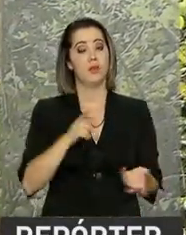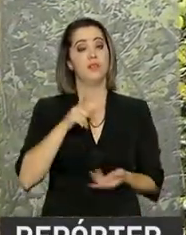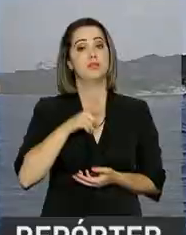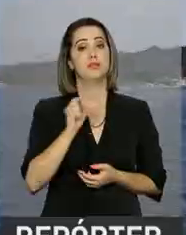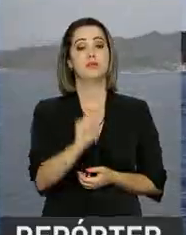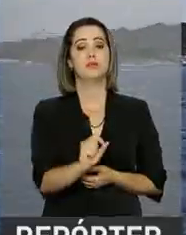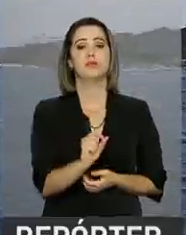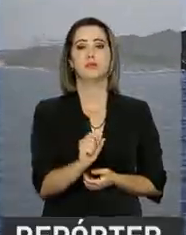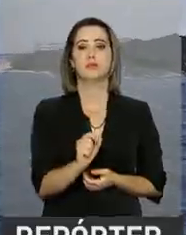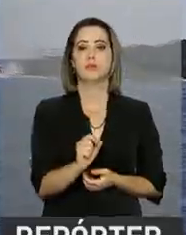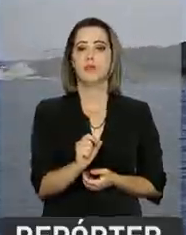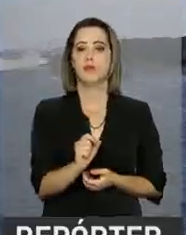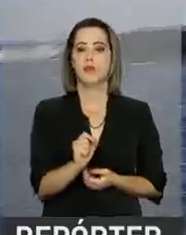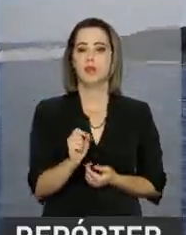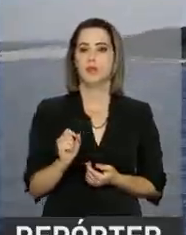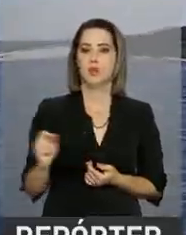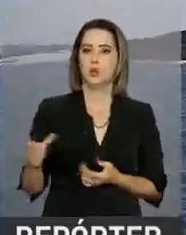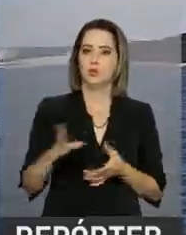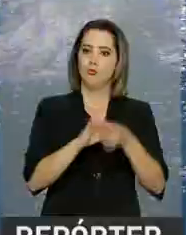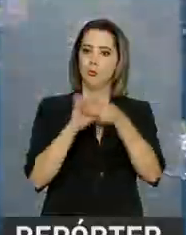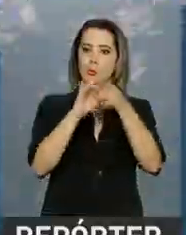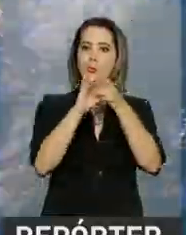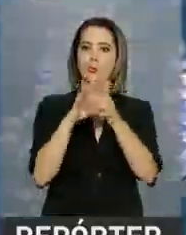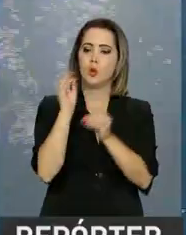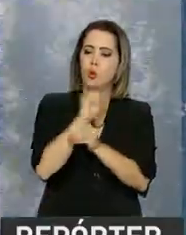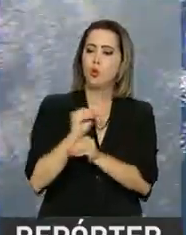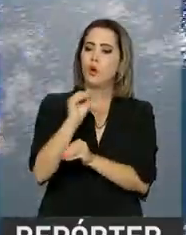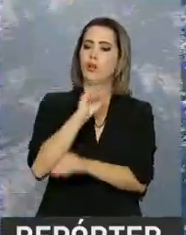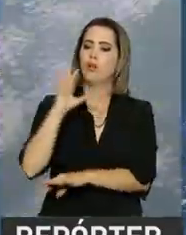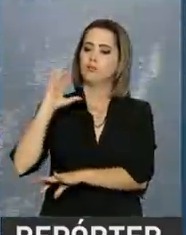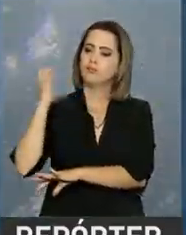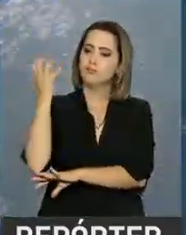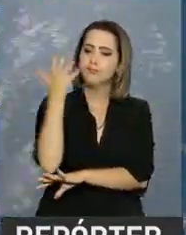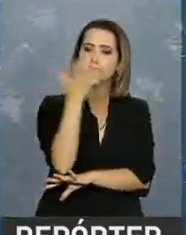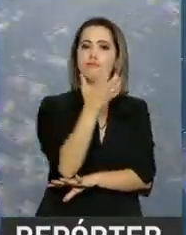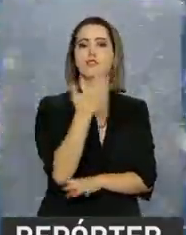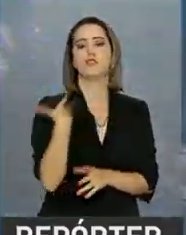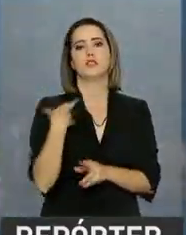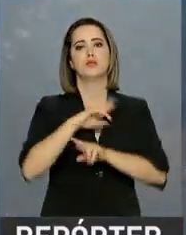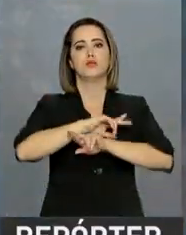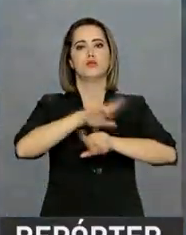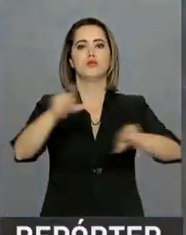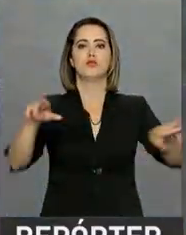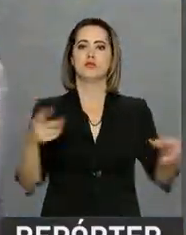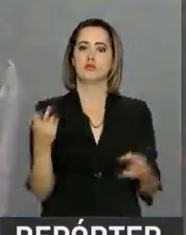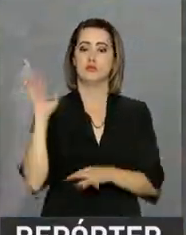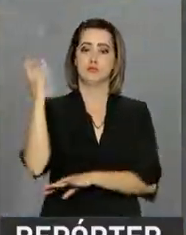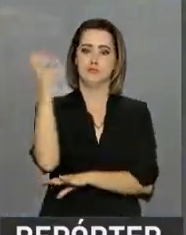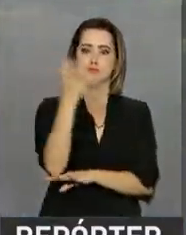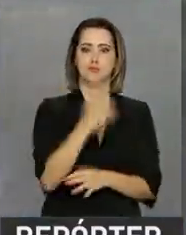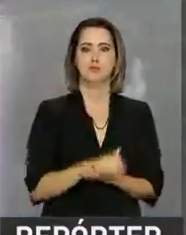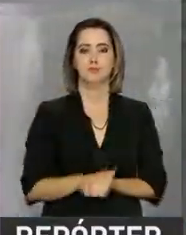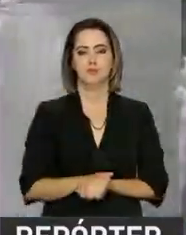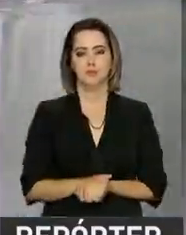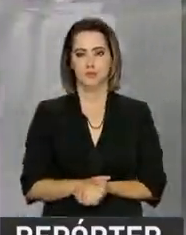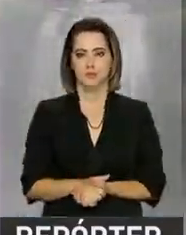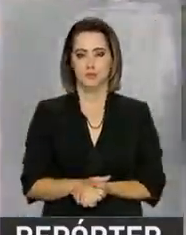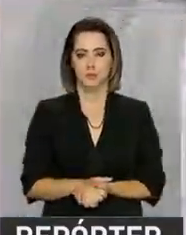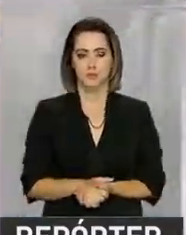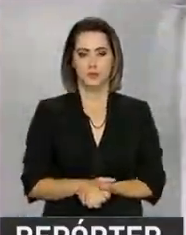tenha uma corrente em prol da conservação da natureza, da biodiversidade no nosso